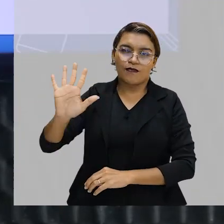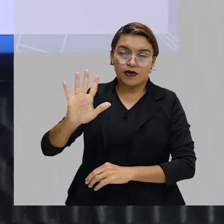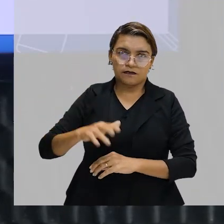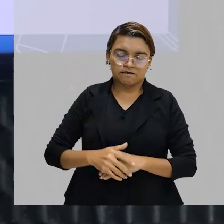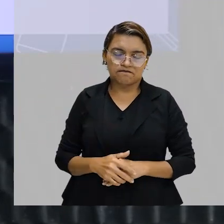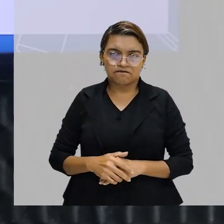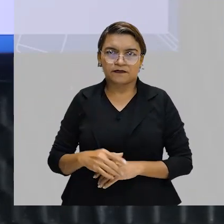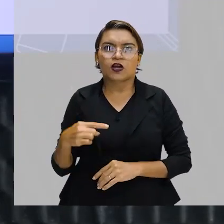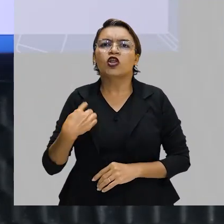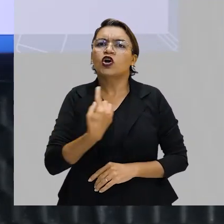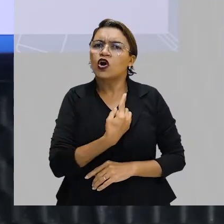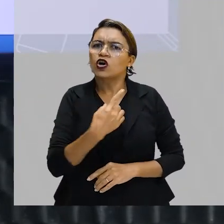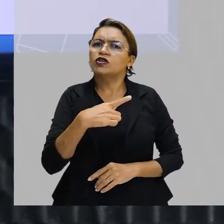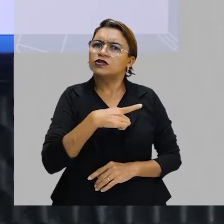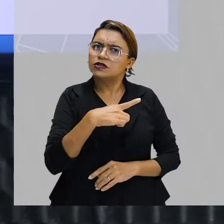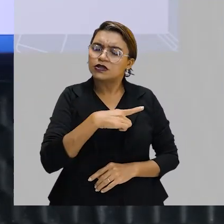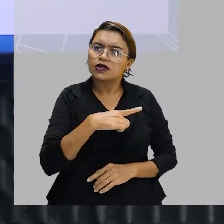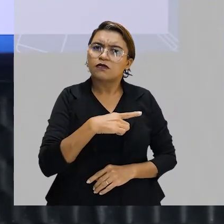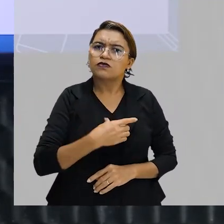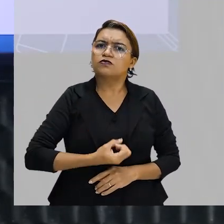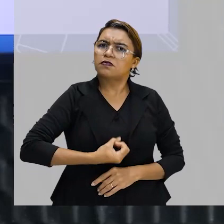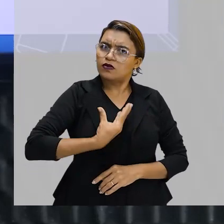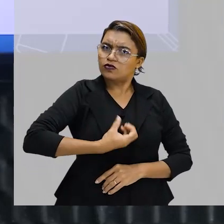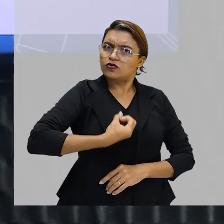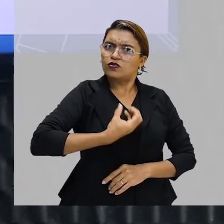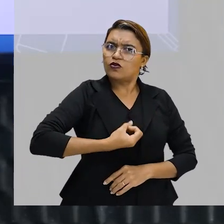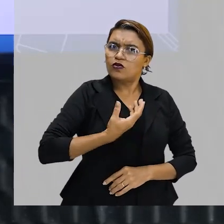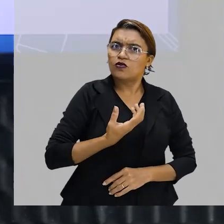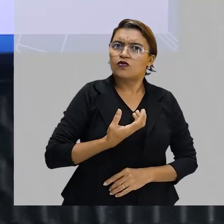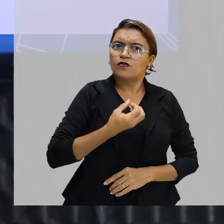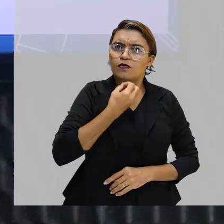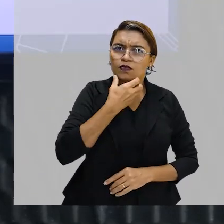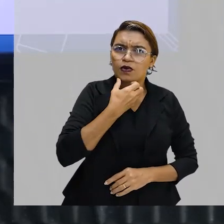temos bons produtores? Temos. Nós não temos